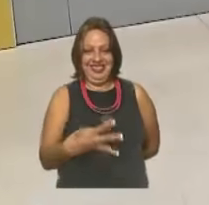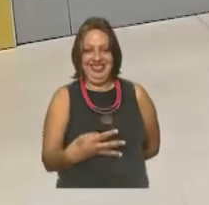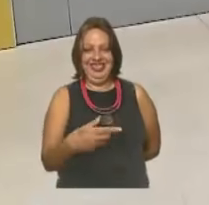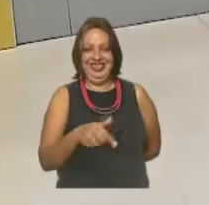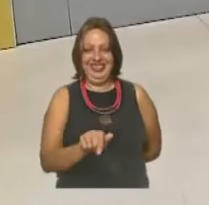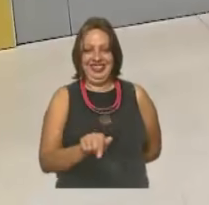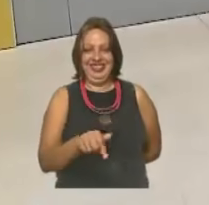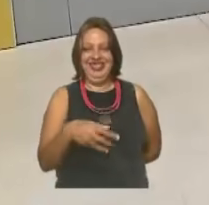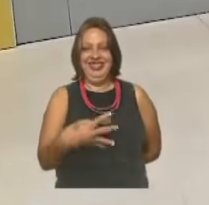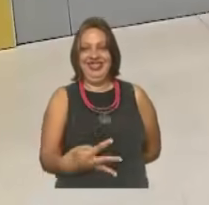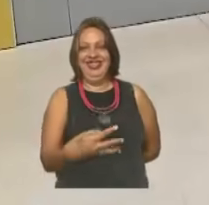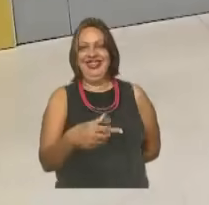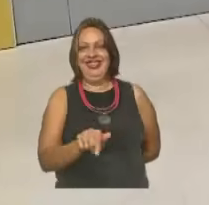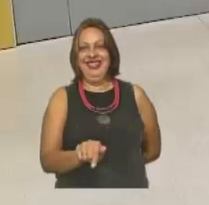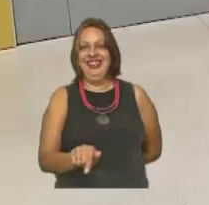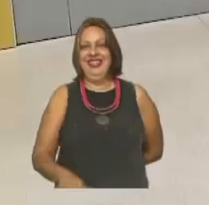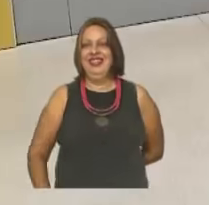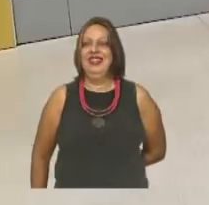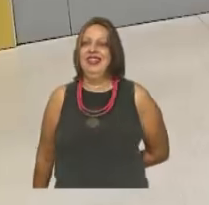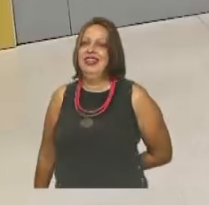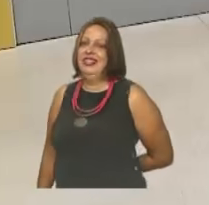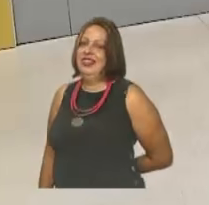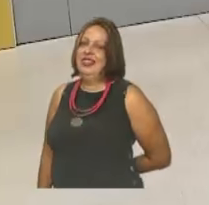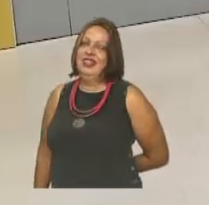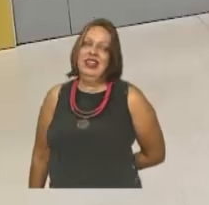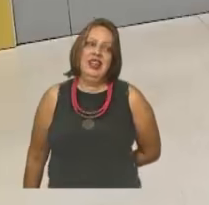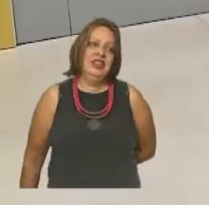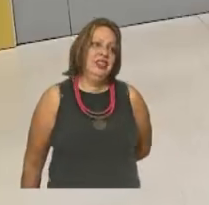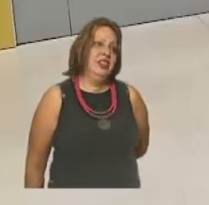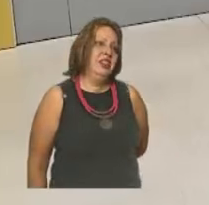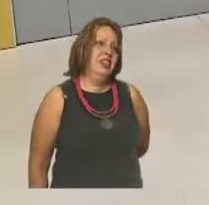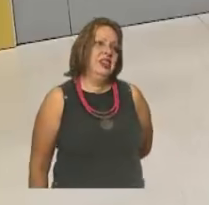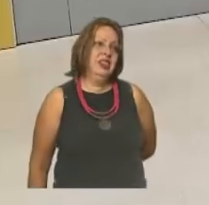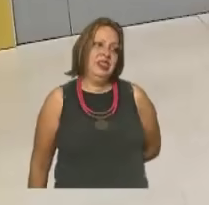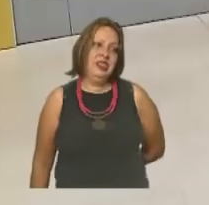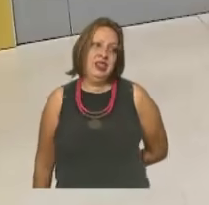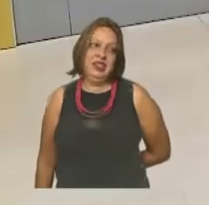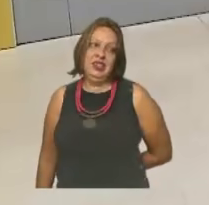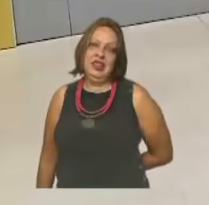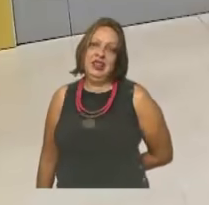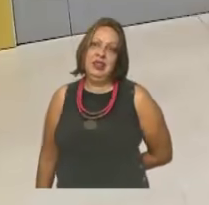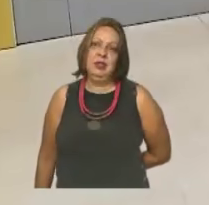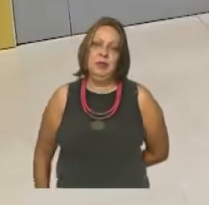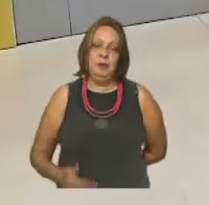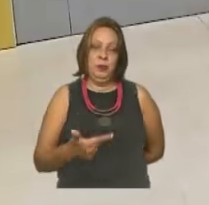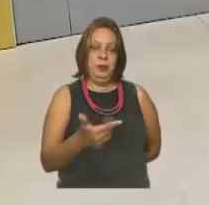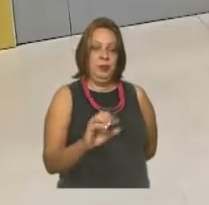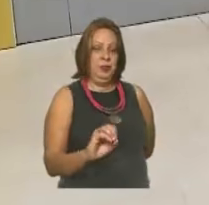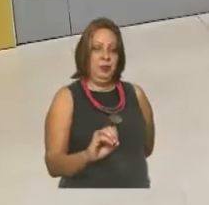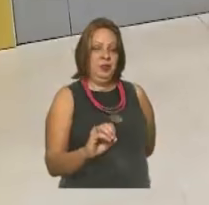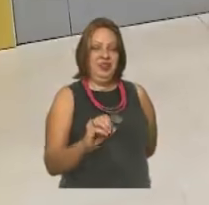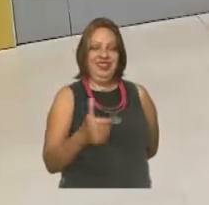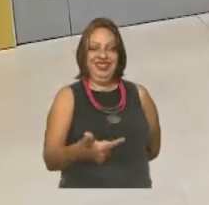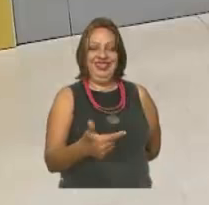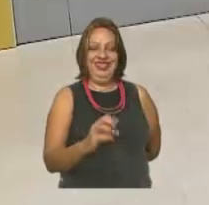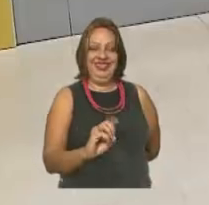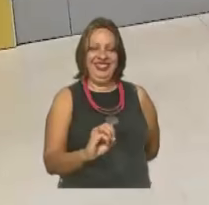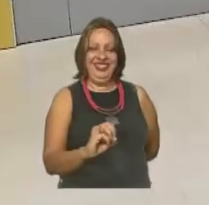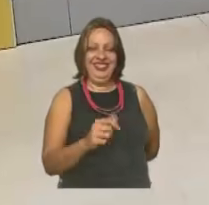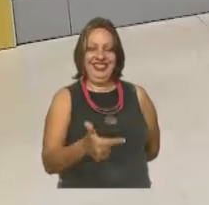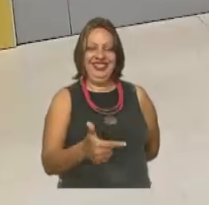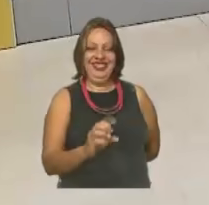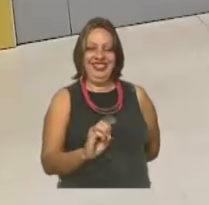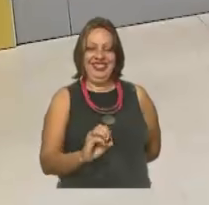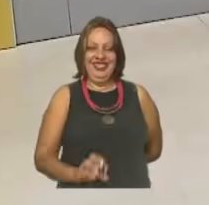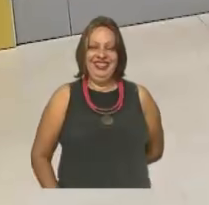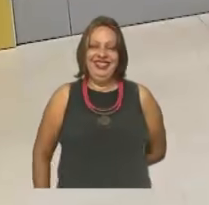47, 47, Bete. 47, Bete. Subiu também a de número 20.